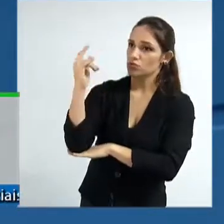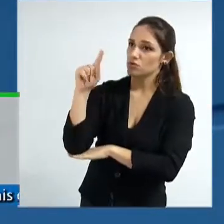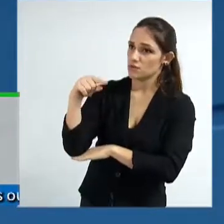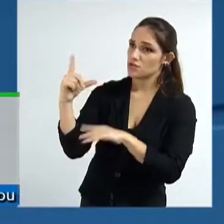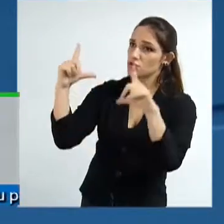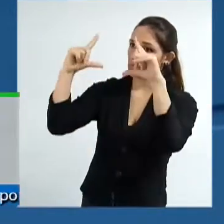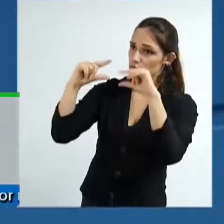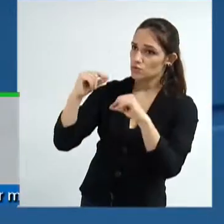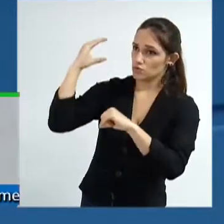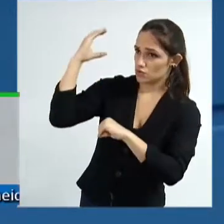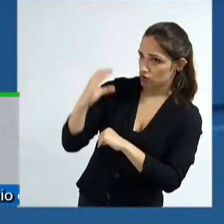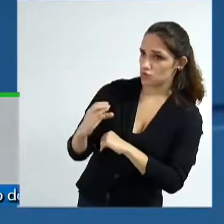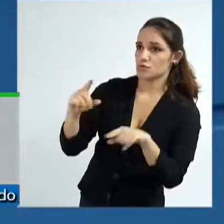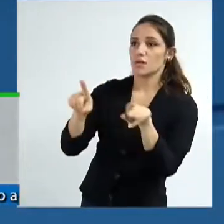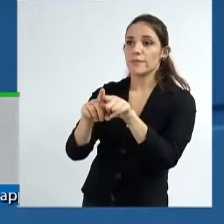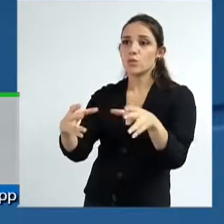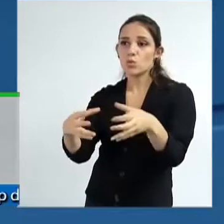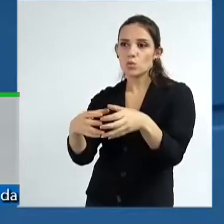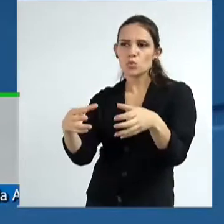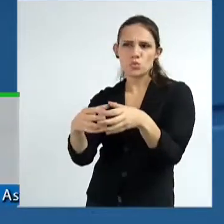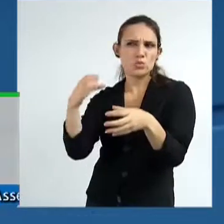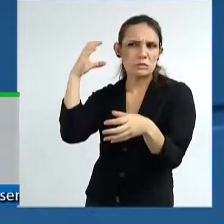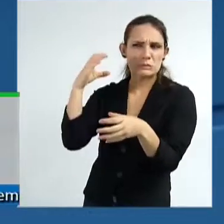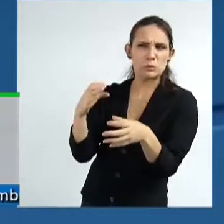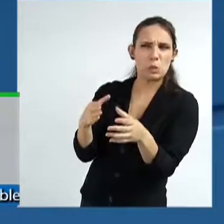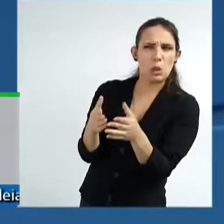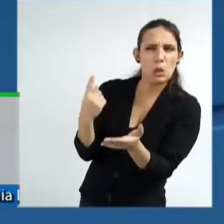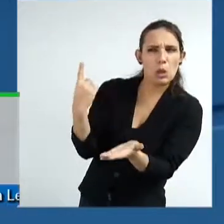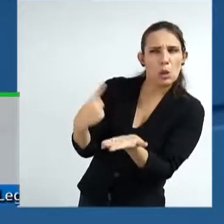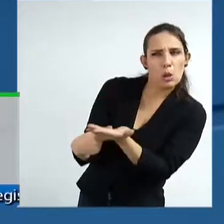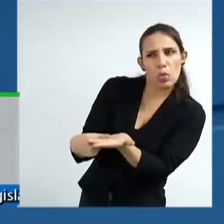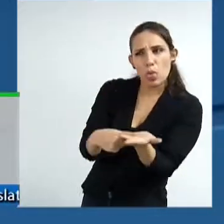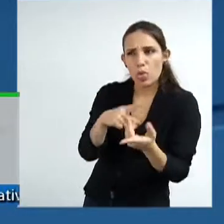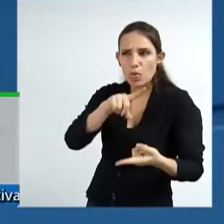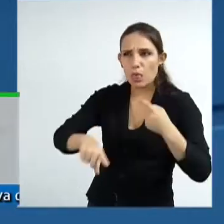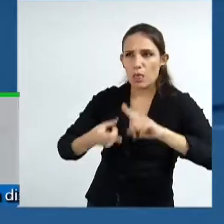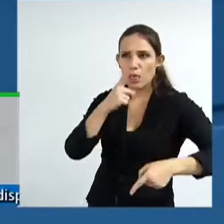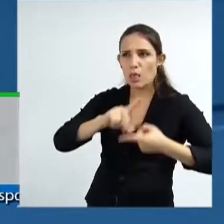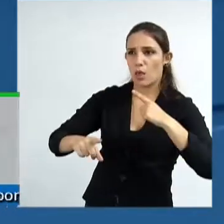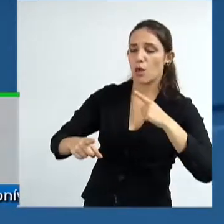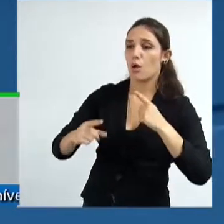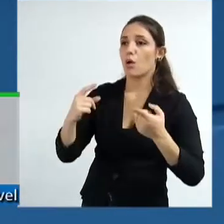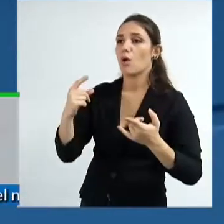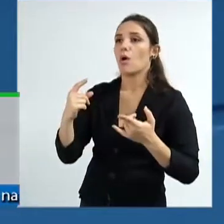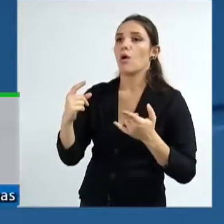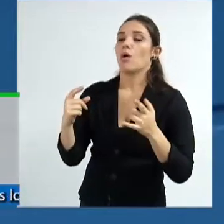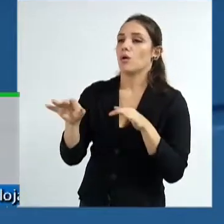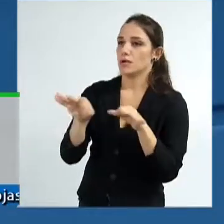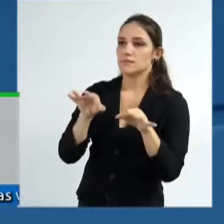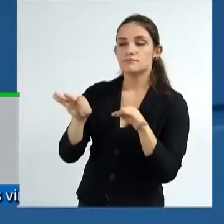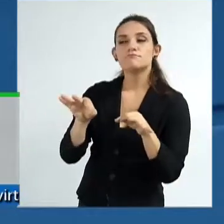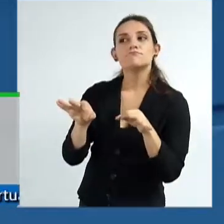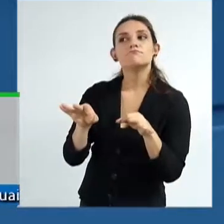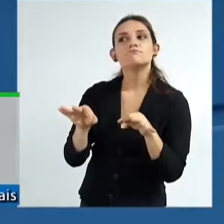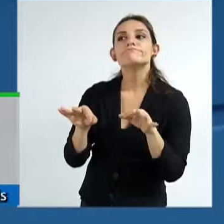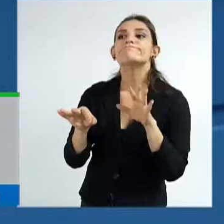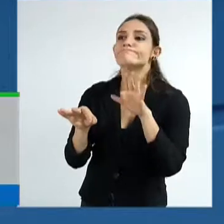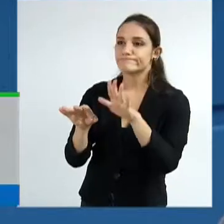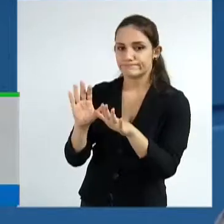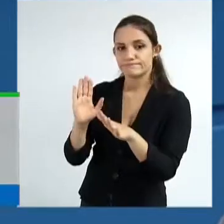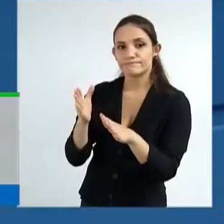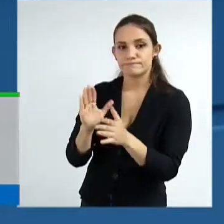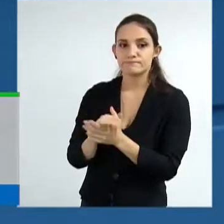combater o crime, as organizações criminosas e fazer realmente que a lei seja cumprida no Brasil,